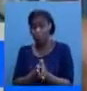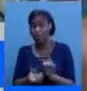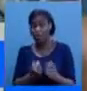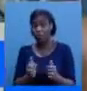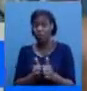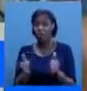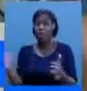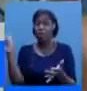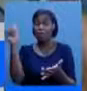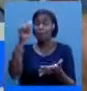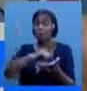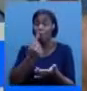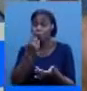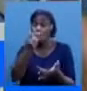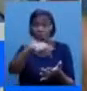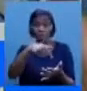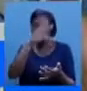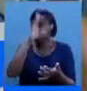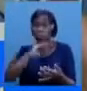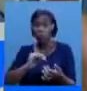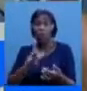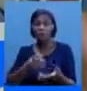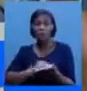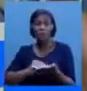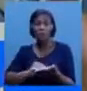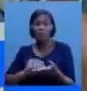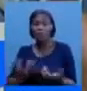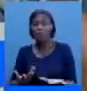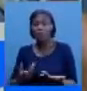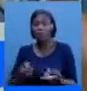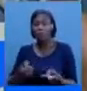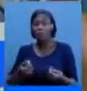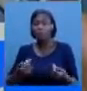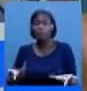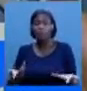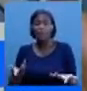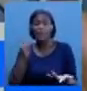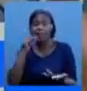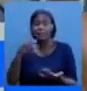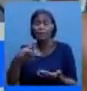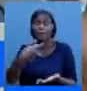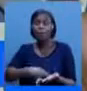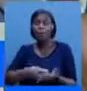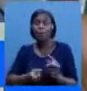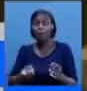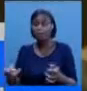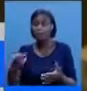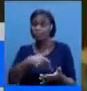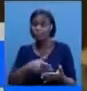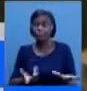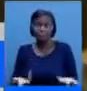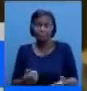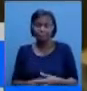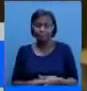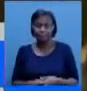o avião que chegou, que ninguém sabe qual é o contrato, quanto custa, quem vai pagar e o que é que vai trazer.